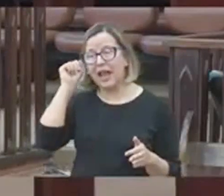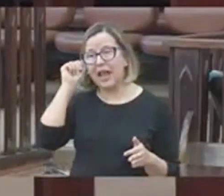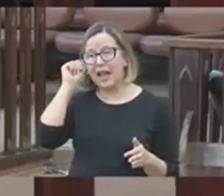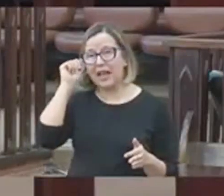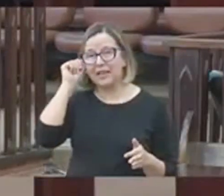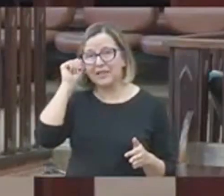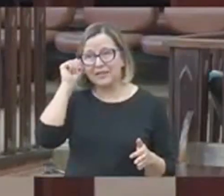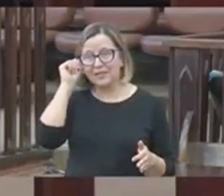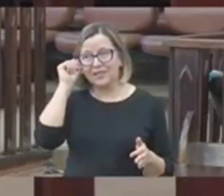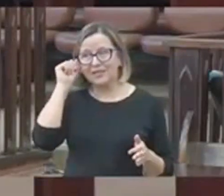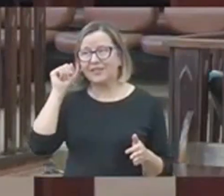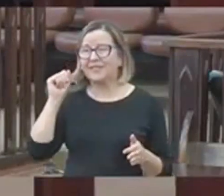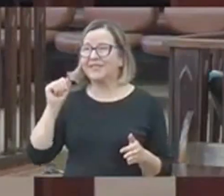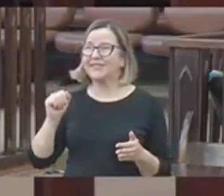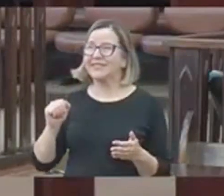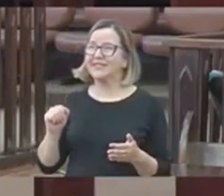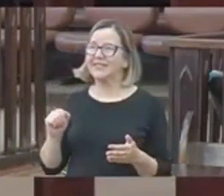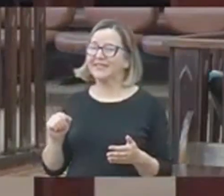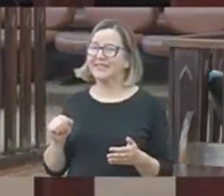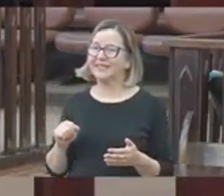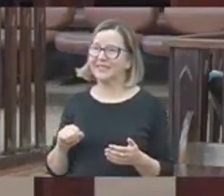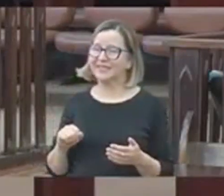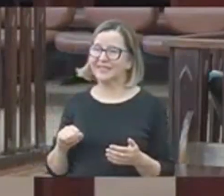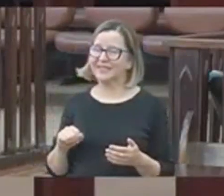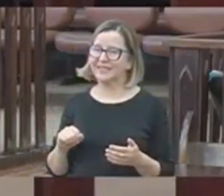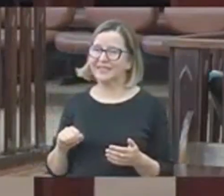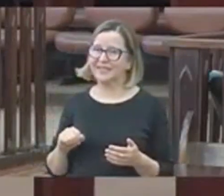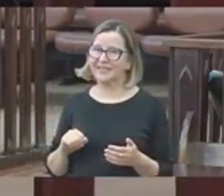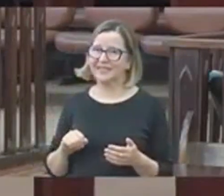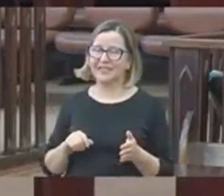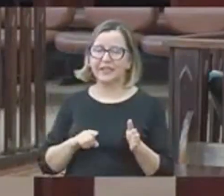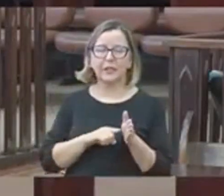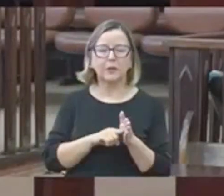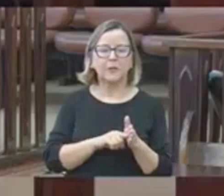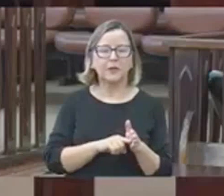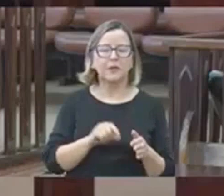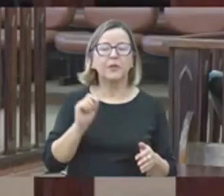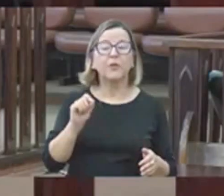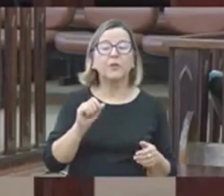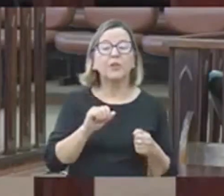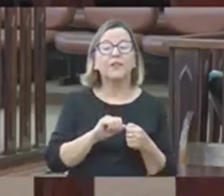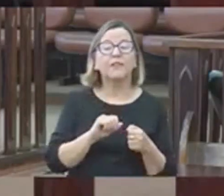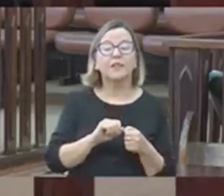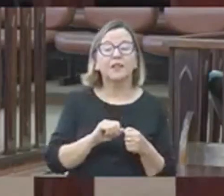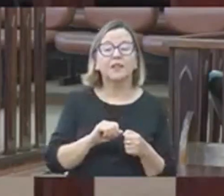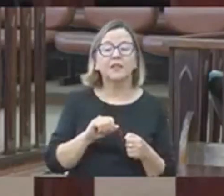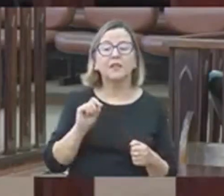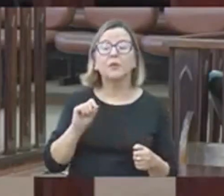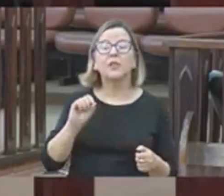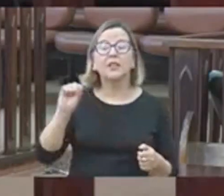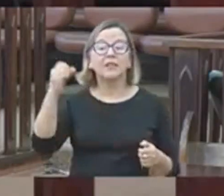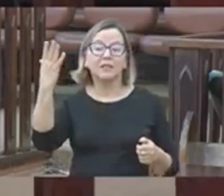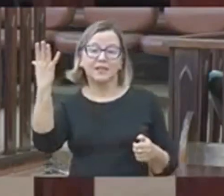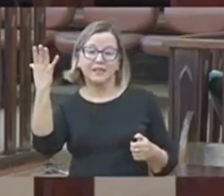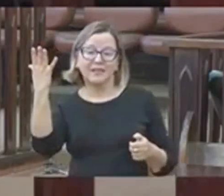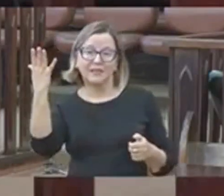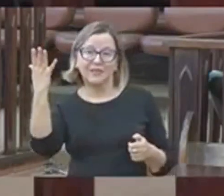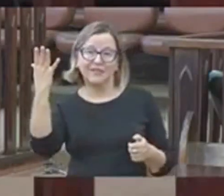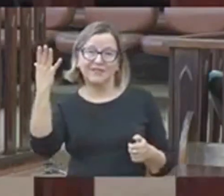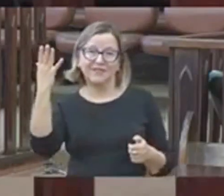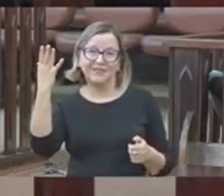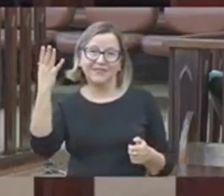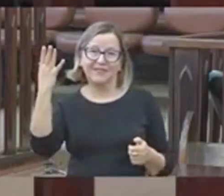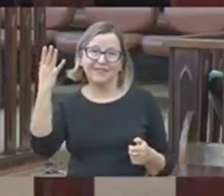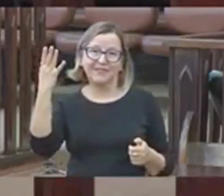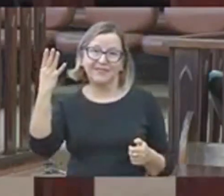e onde ali ele questiona: o que você fez? O que aconteceu? A